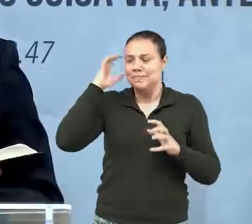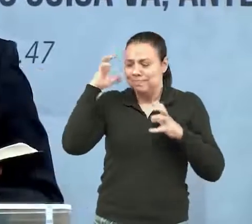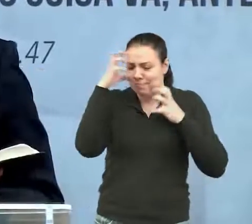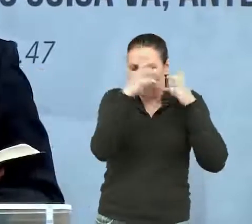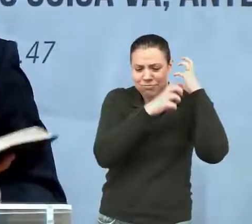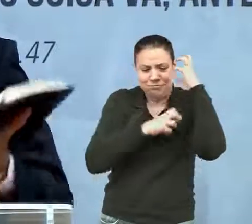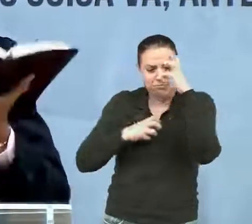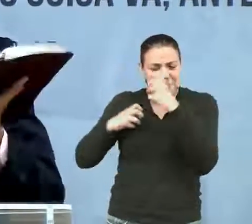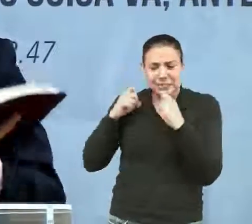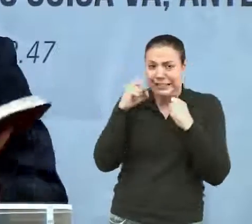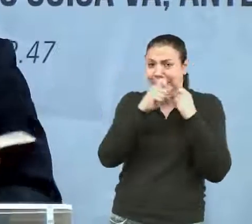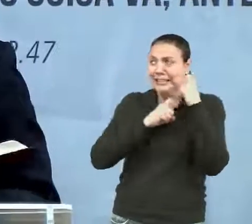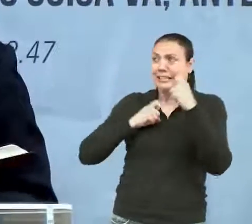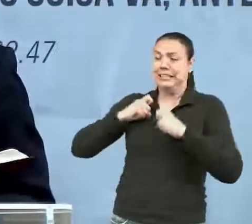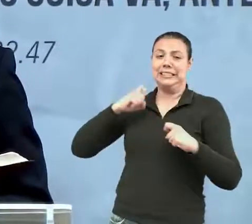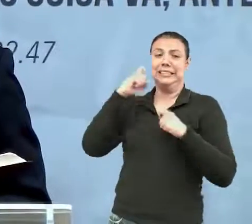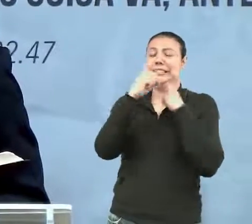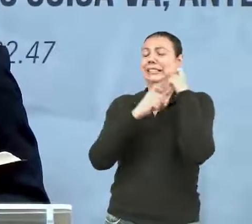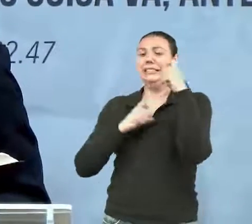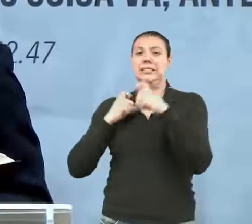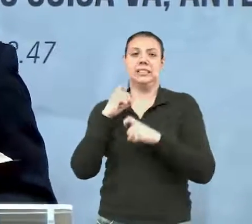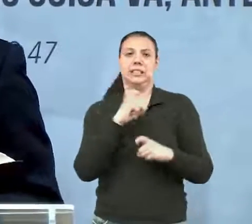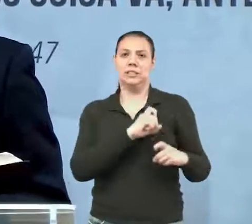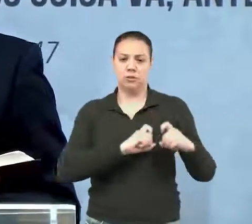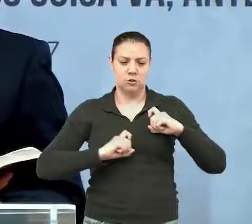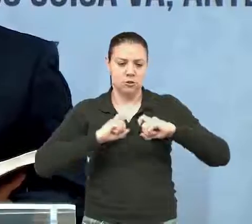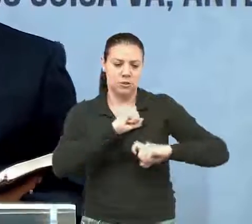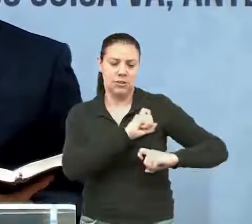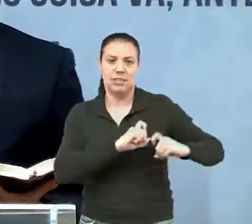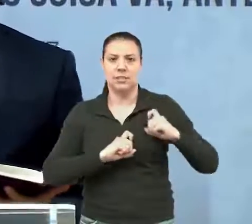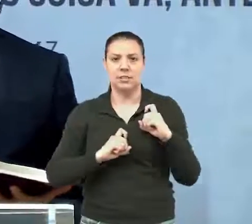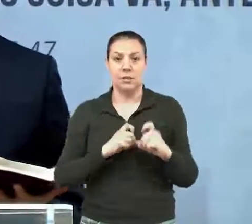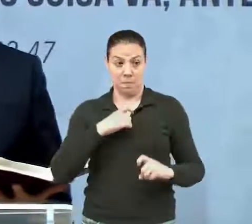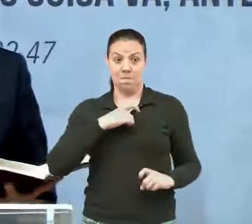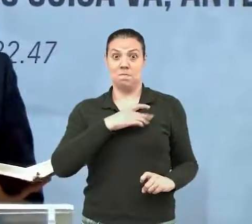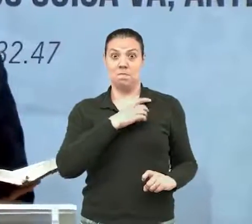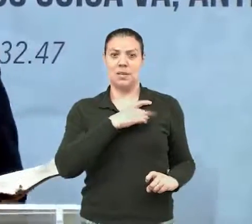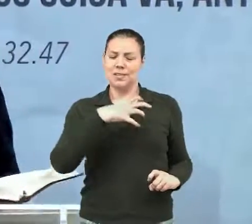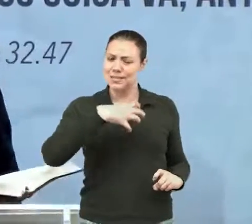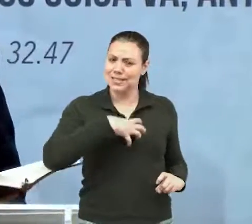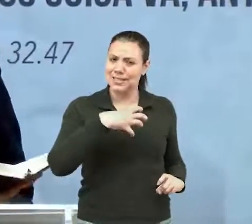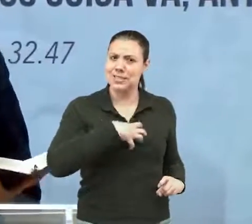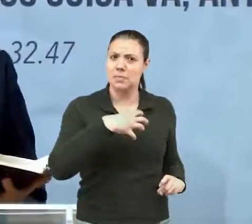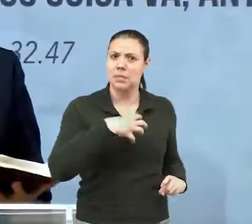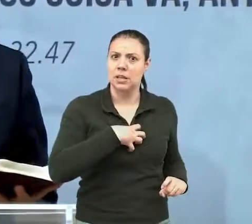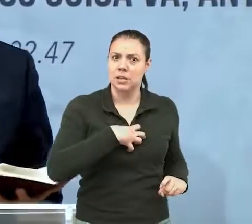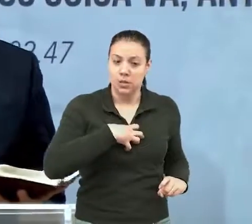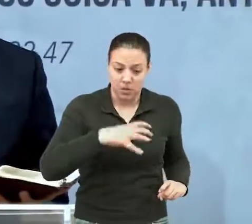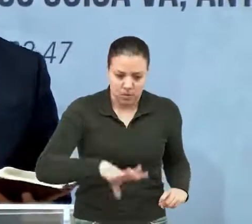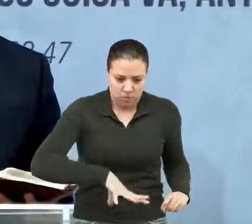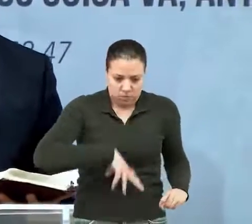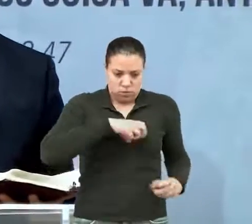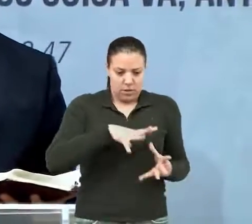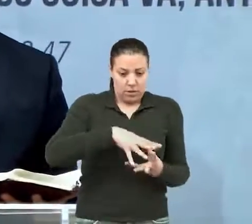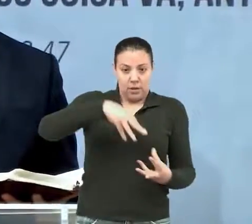Desesperados, aflitos. O medo é um sentimento que assalta a nossa